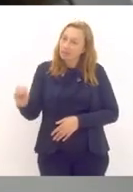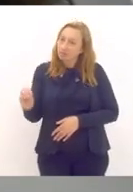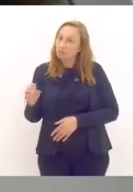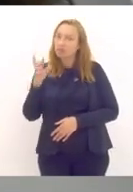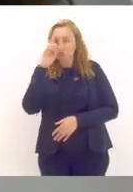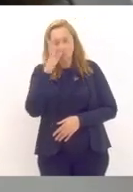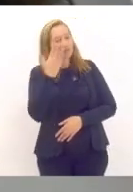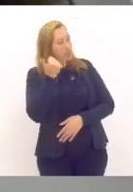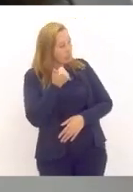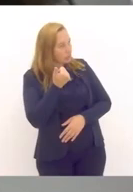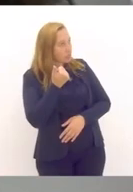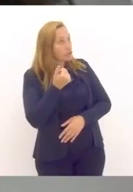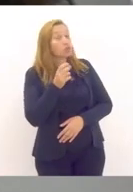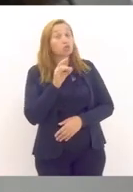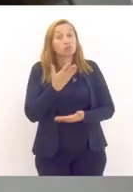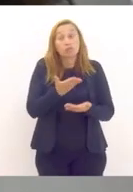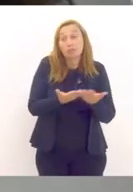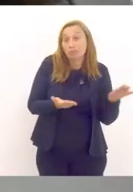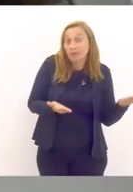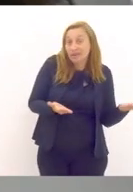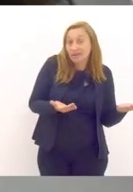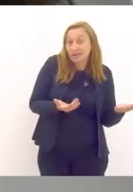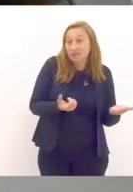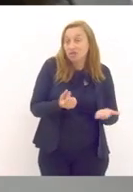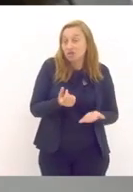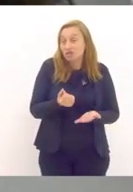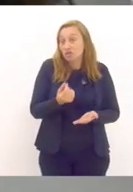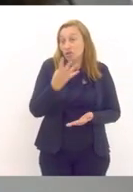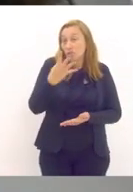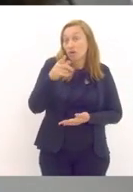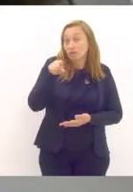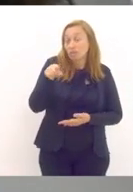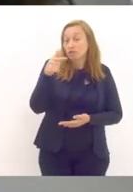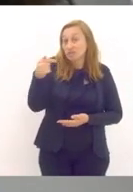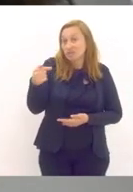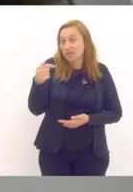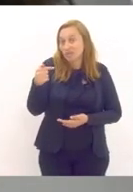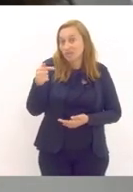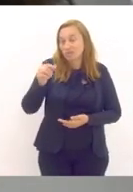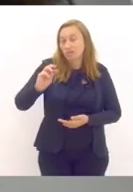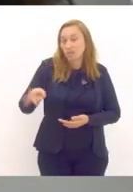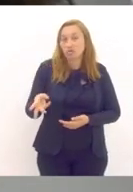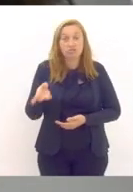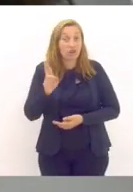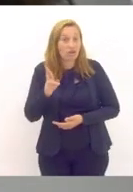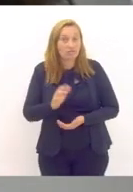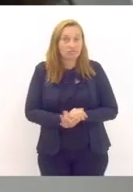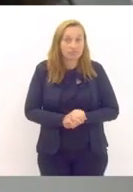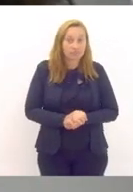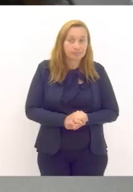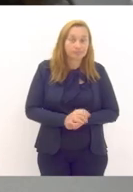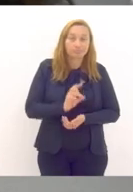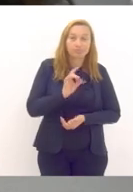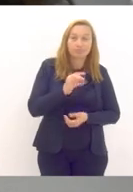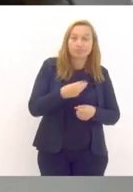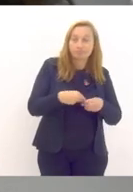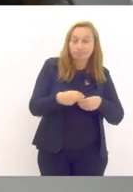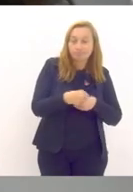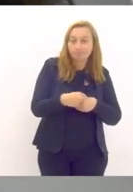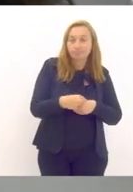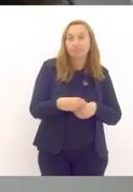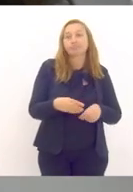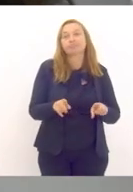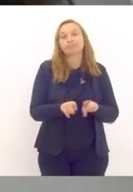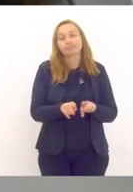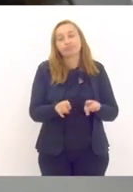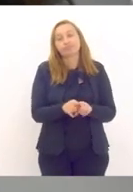serviu para a gente ter uma perda de caixa de 4,7 bilhões de reais e os municípios desses